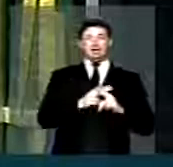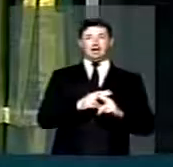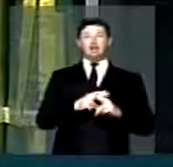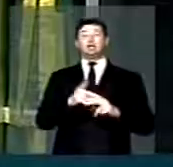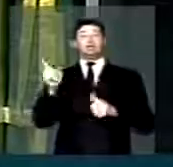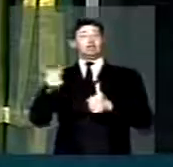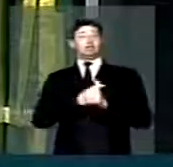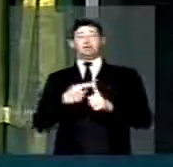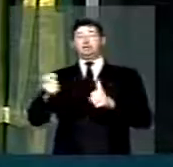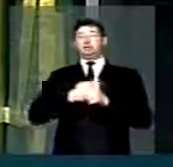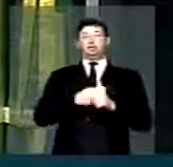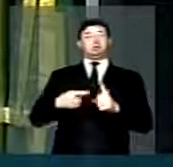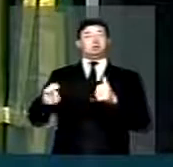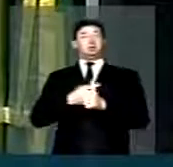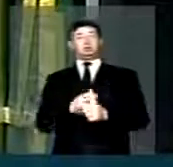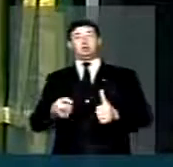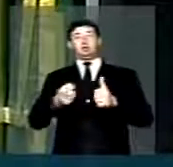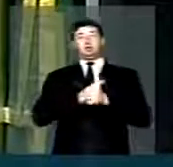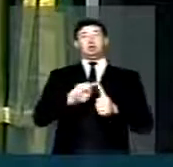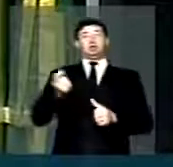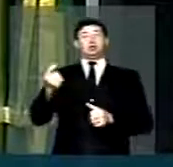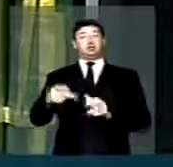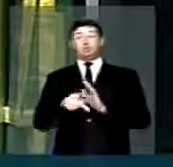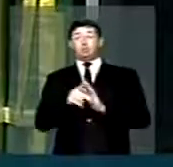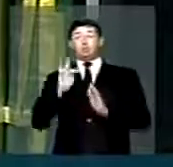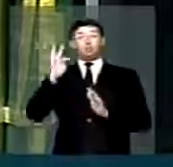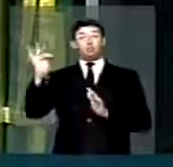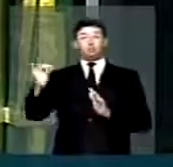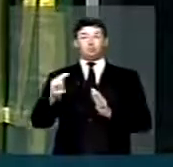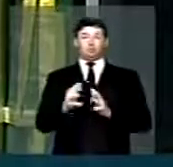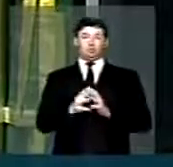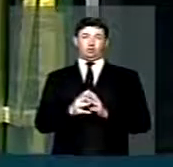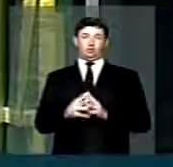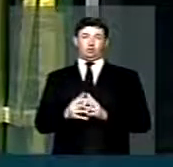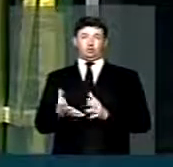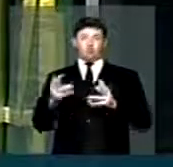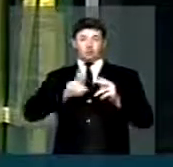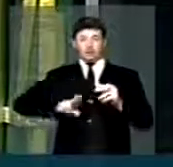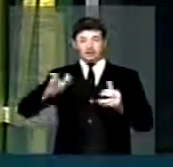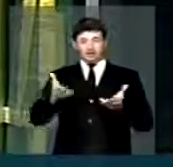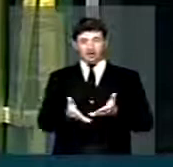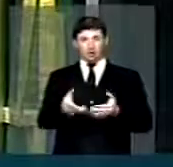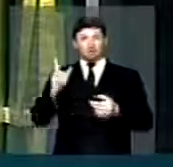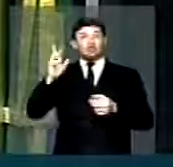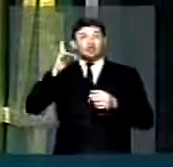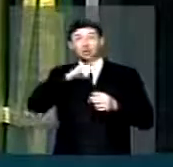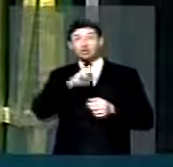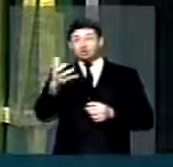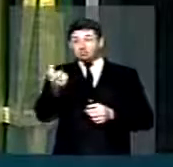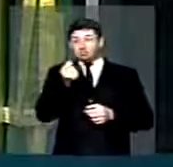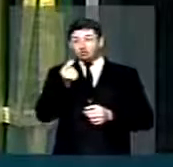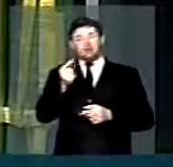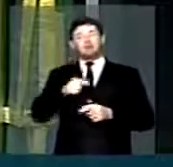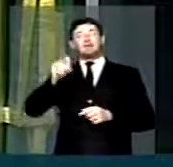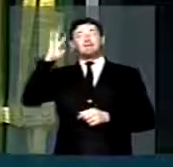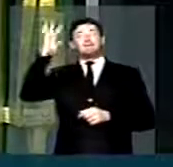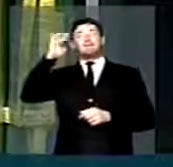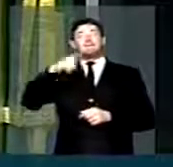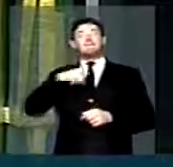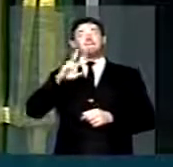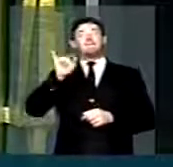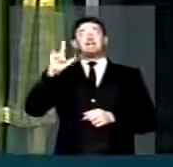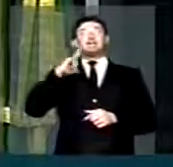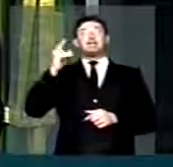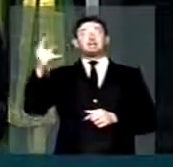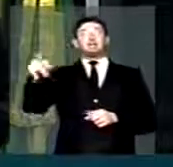é endividamento. Isso é dinheiro do jantar, não é dinheiro produzido. Olha, se nós